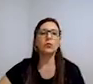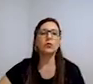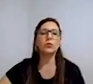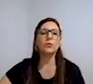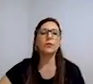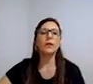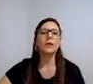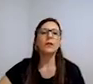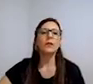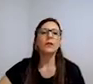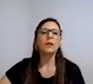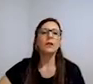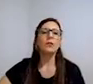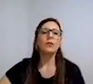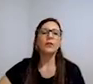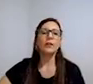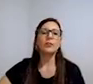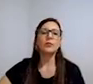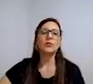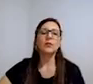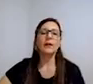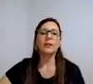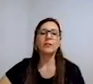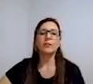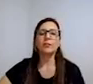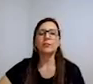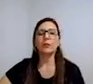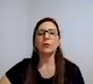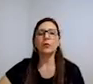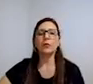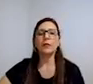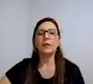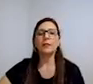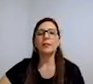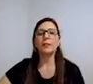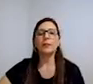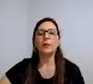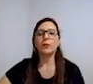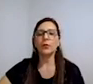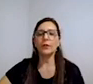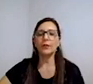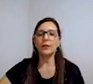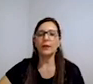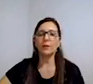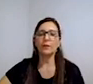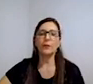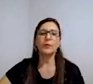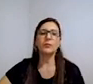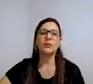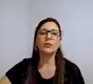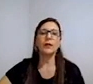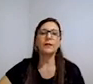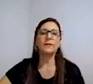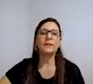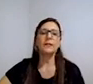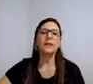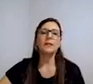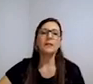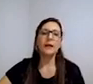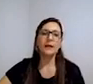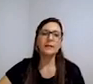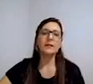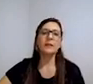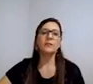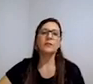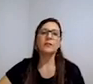do músculo, e o feixe muscular é dividido em uma unidade ainda menor, que é a fibra muscular,